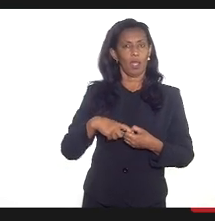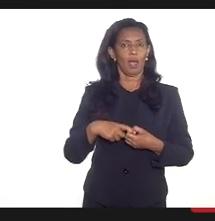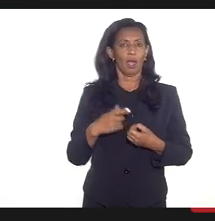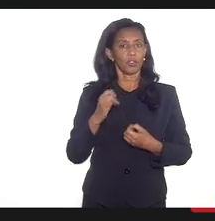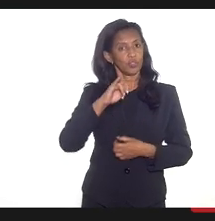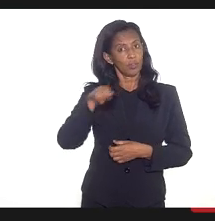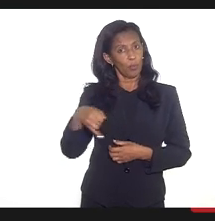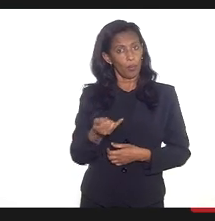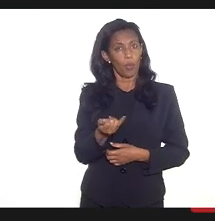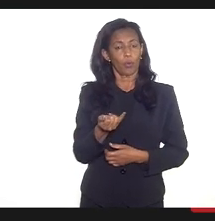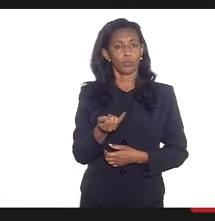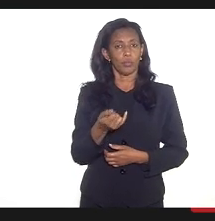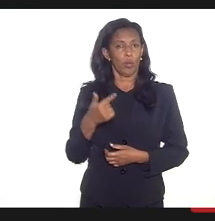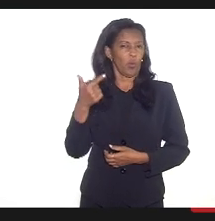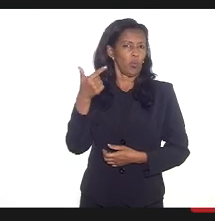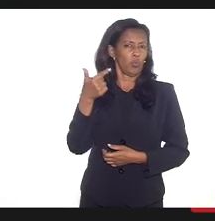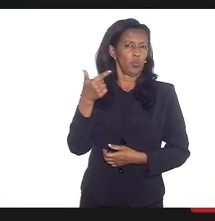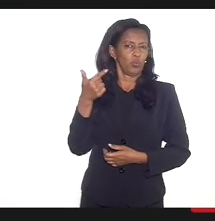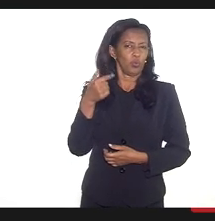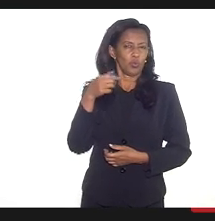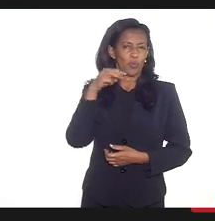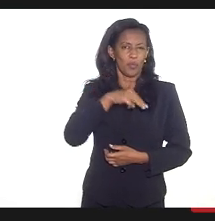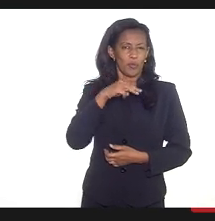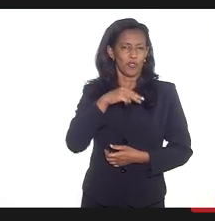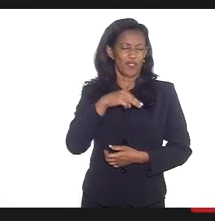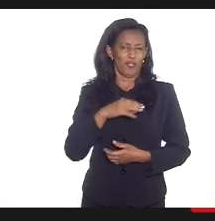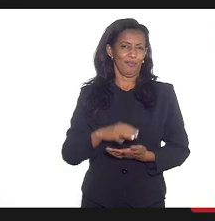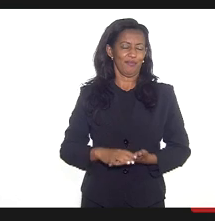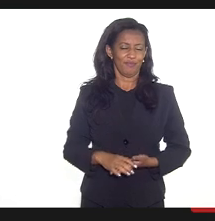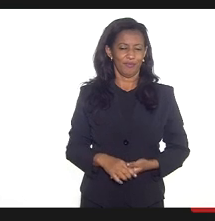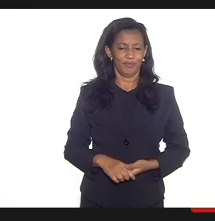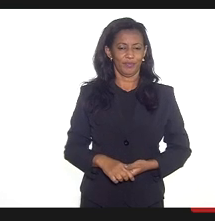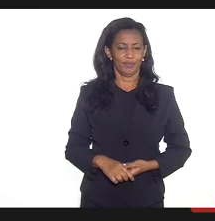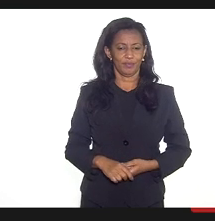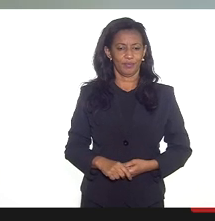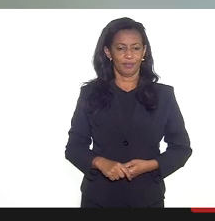dá um segundinho para ela se despedir.